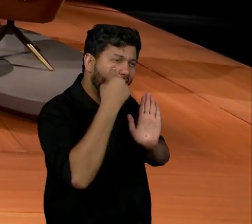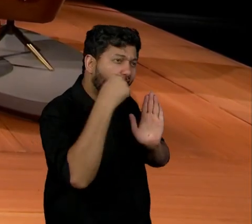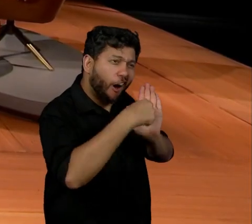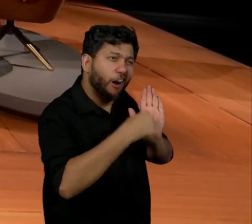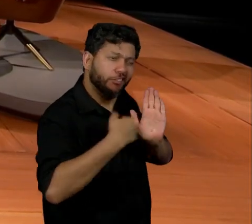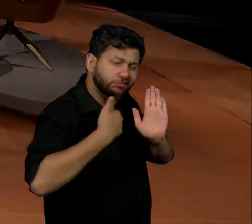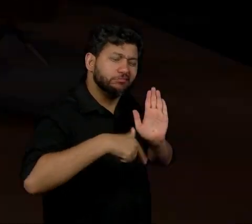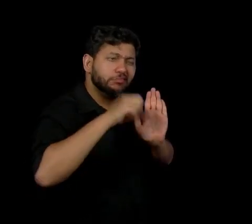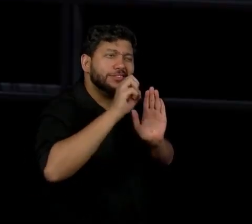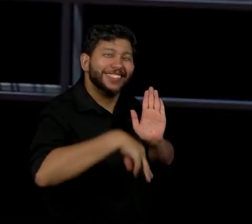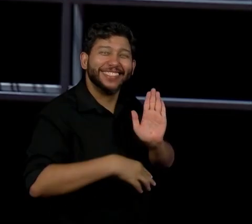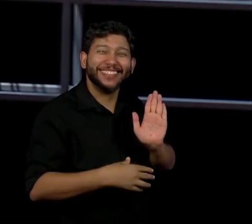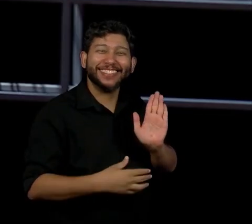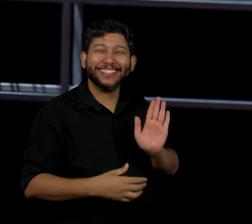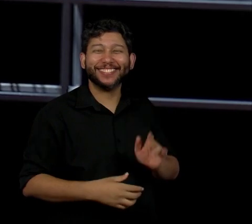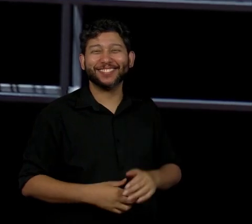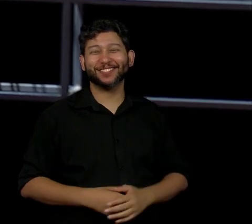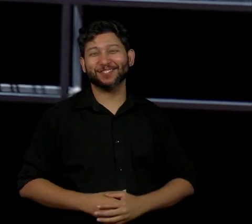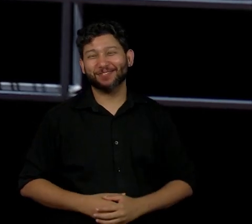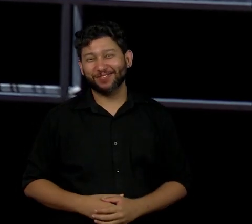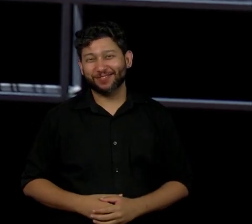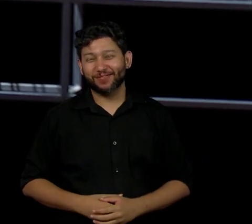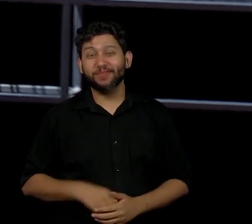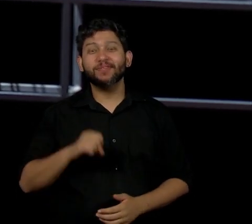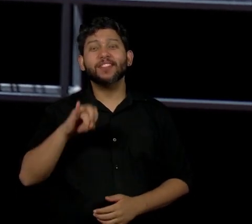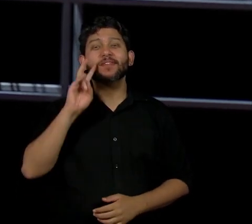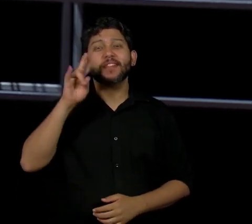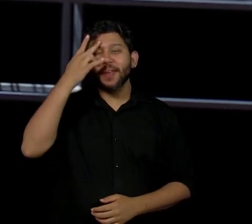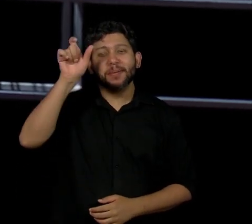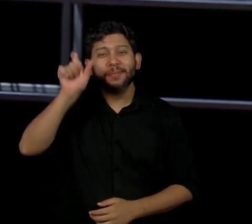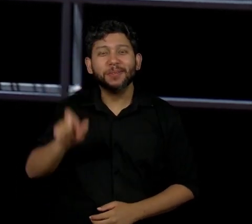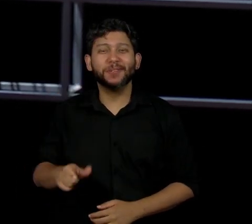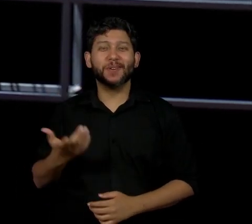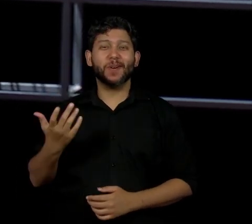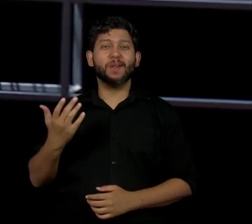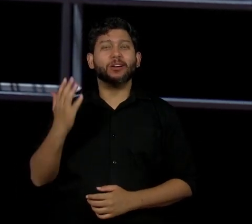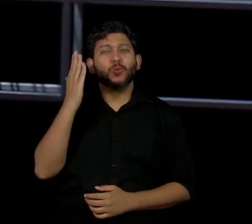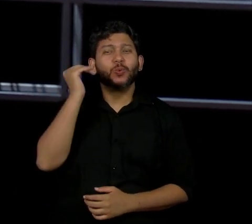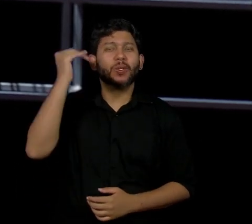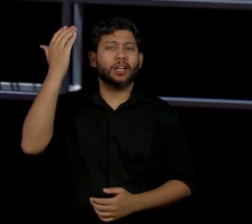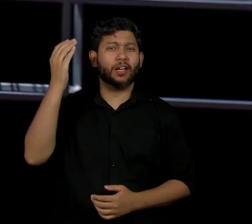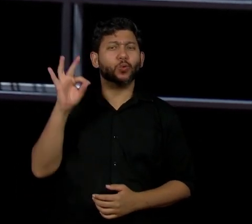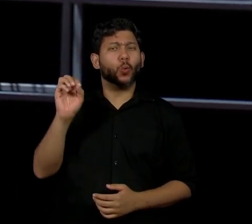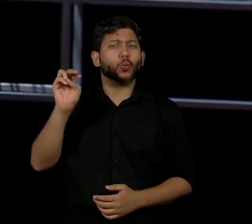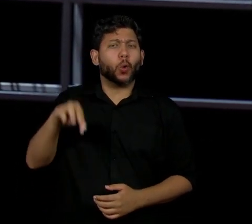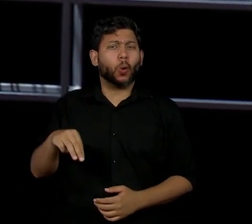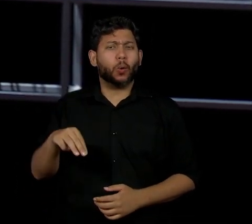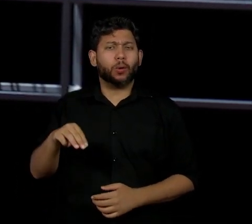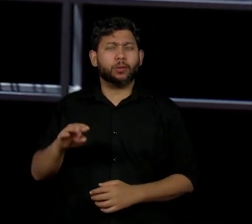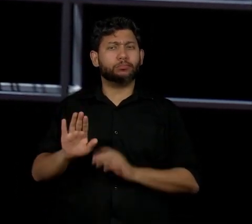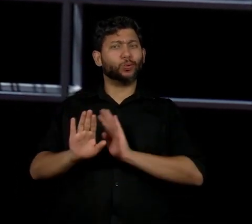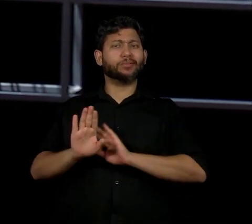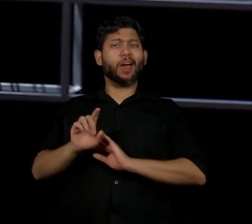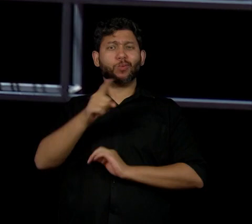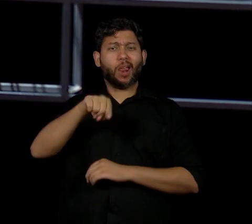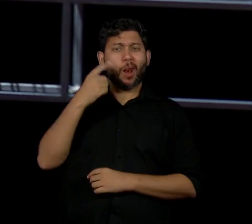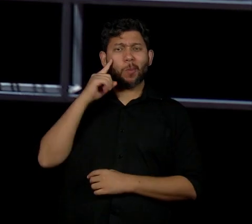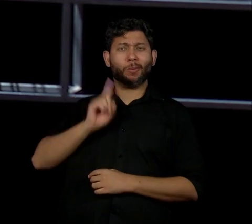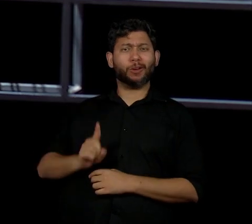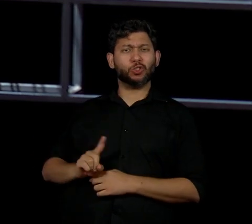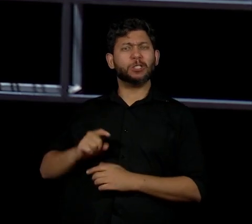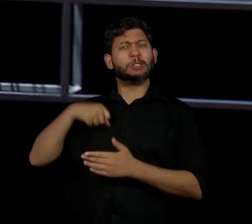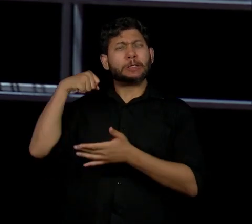Muito bom. Quando a gente vê um artista de sucesso como Tom Cavalcante, não imagina o esforço e a determinação